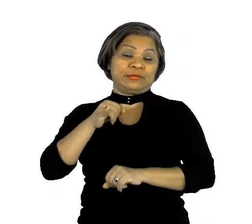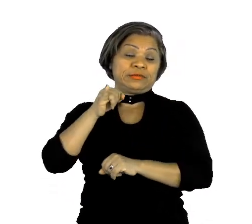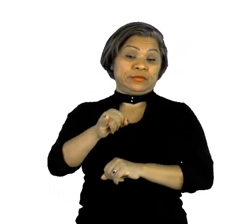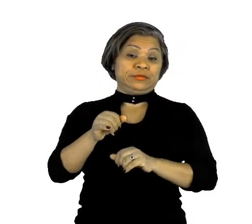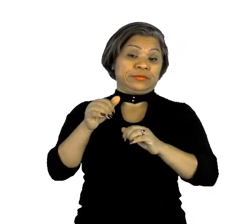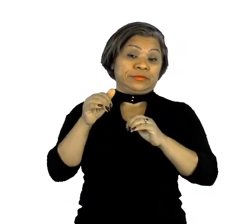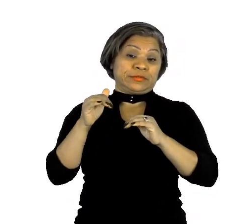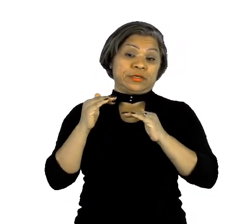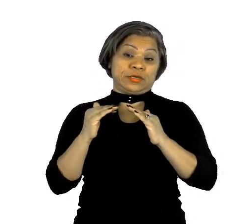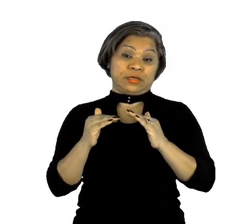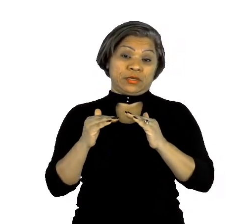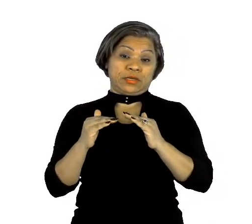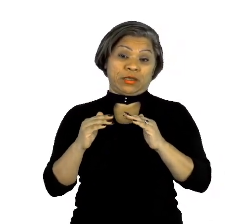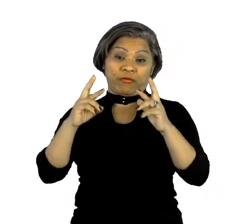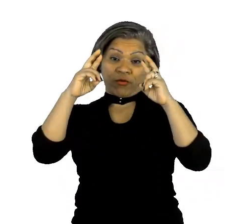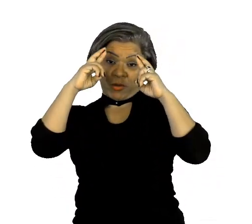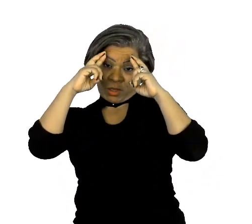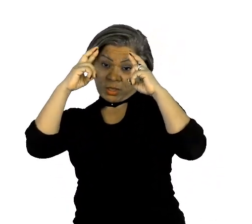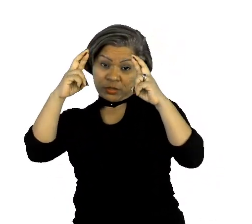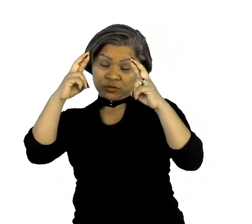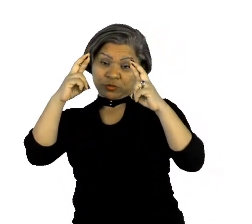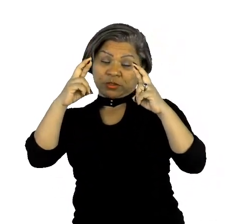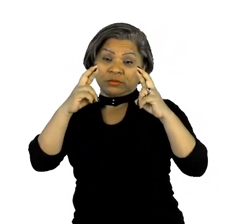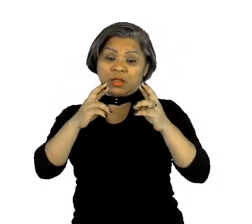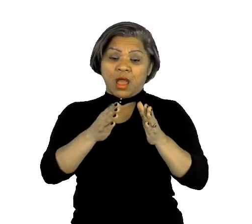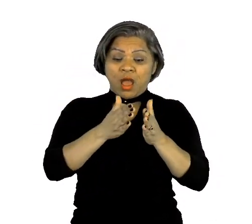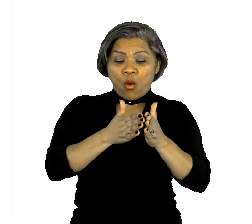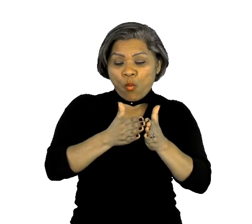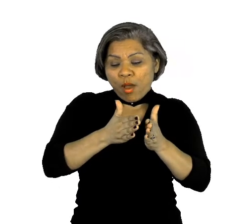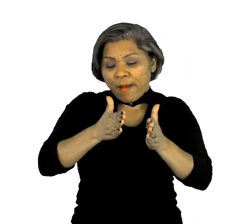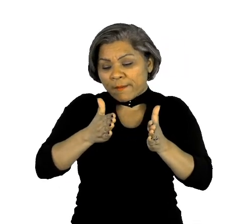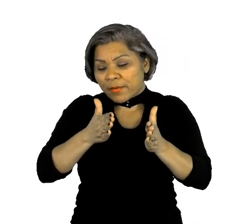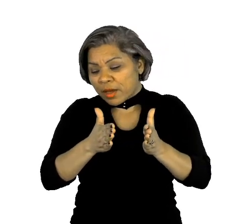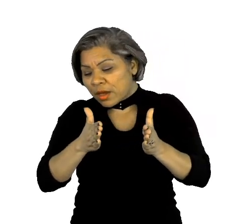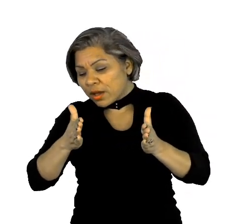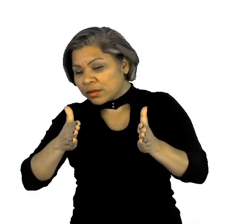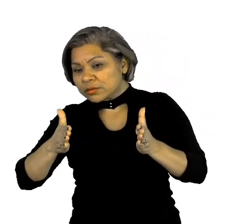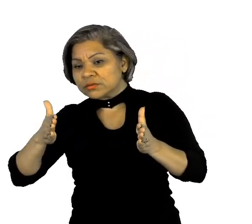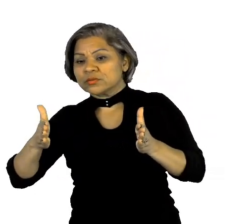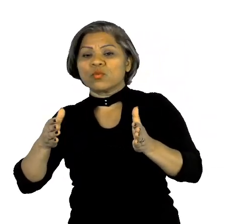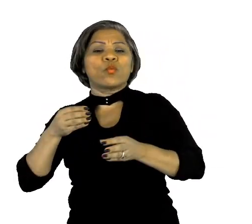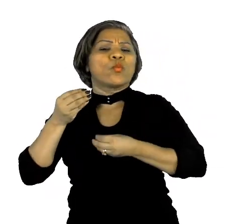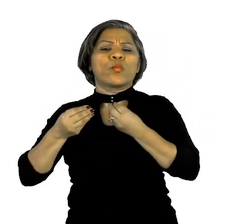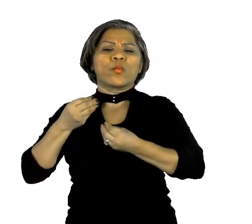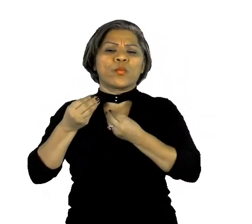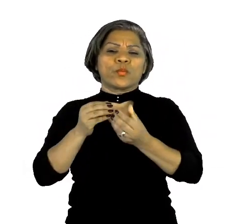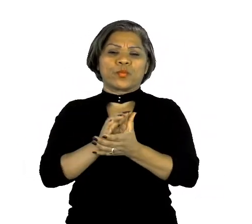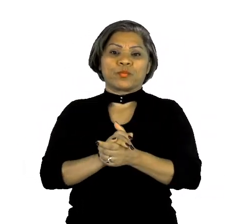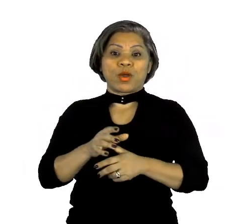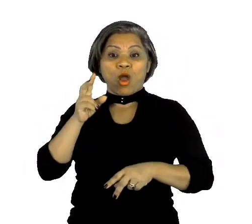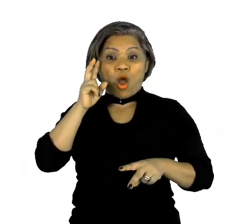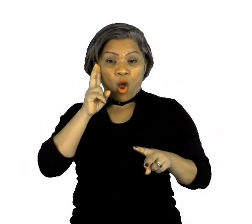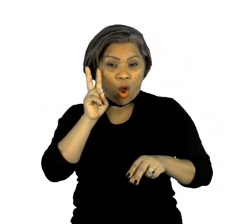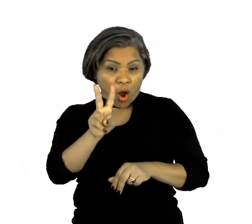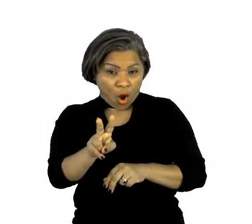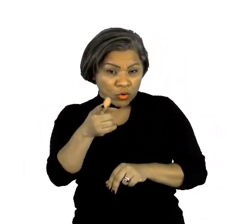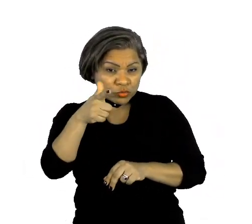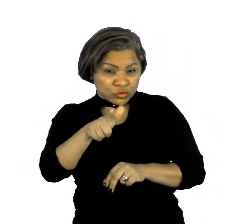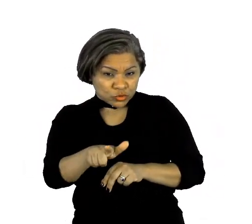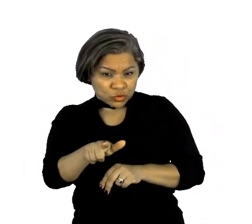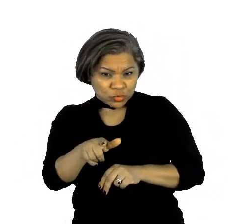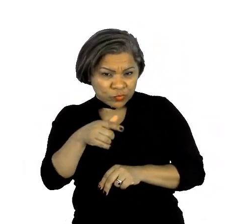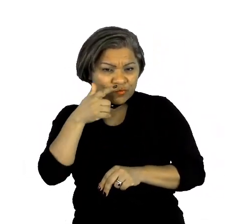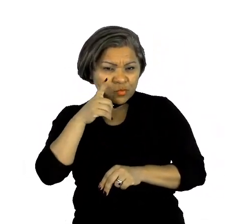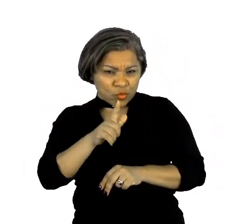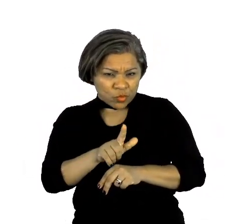claro, o espaço entre cada uma delas? Vamos analisar essa frase novamente, mas só dá uma olhadinha e ver se consegue ler.